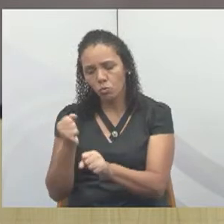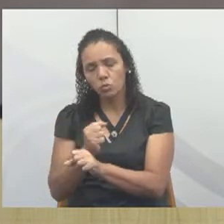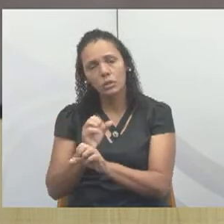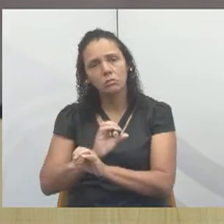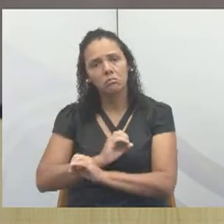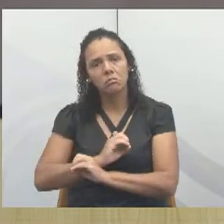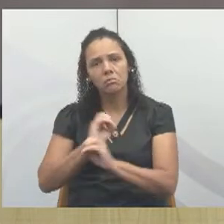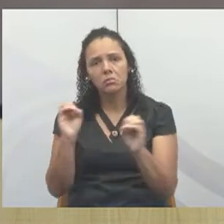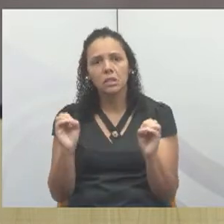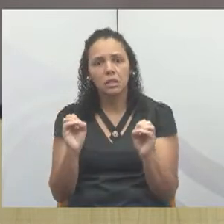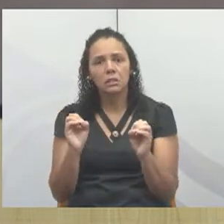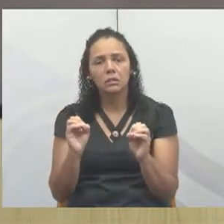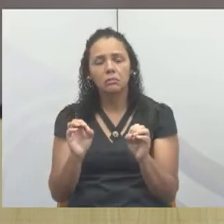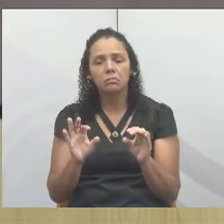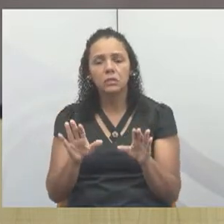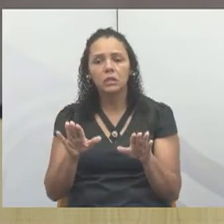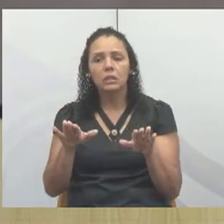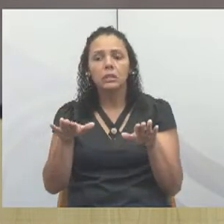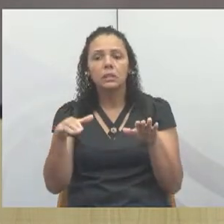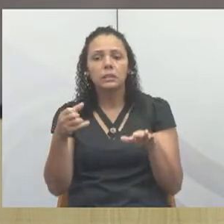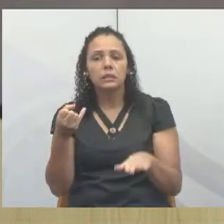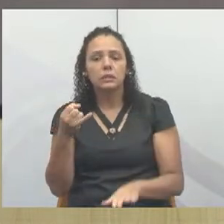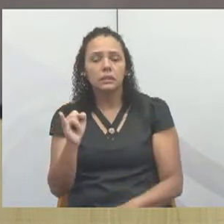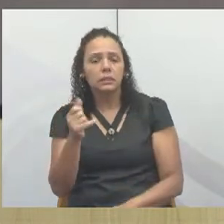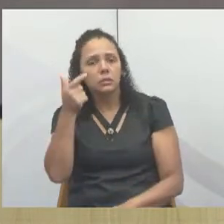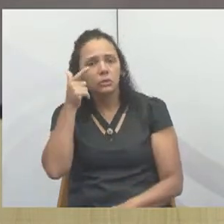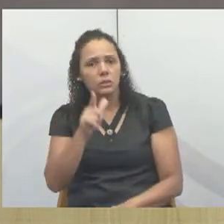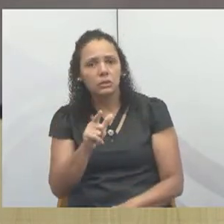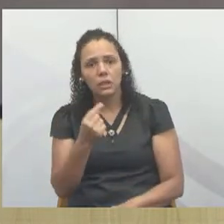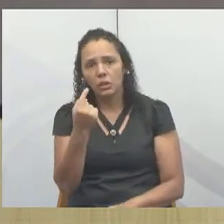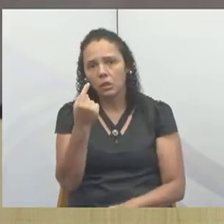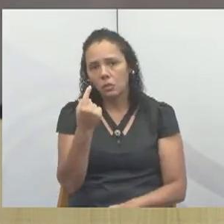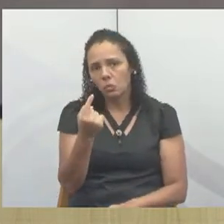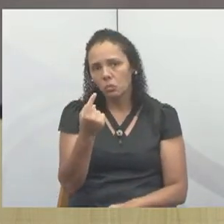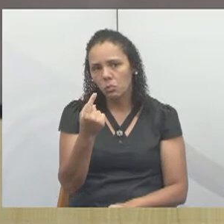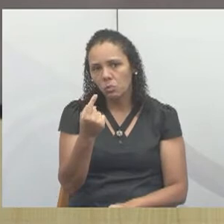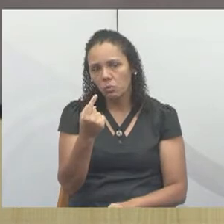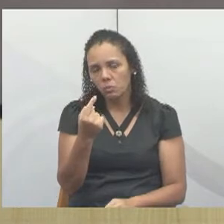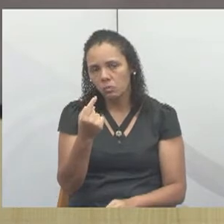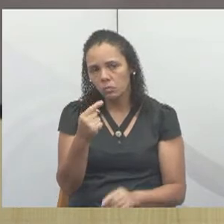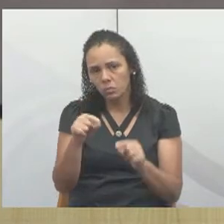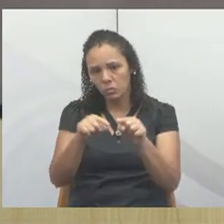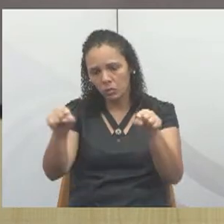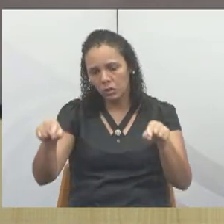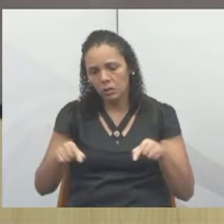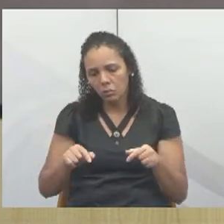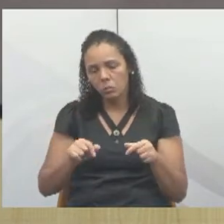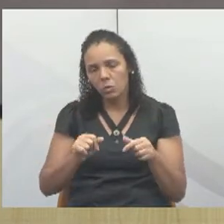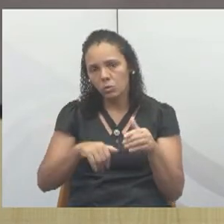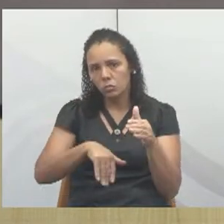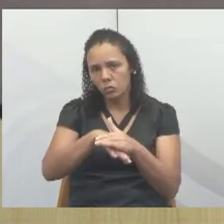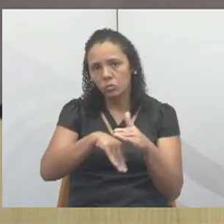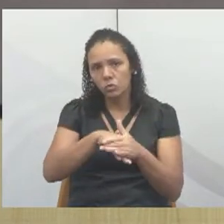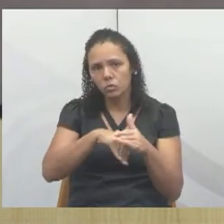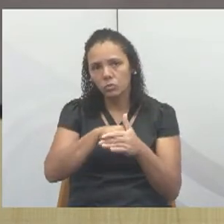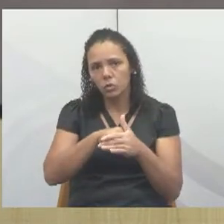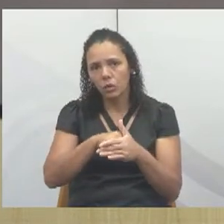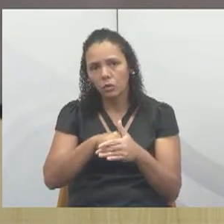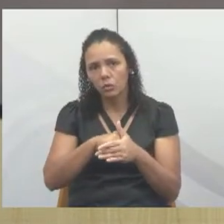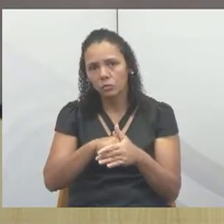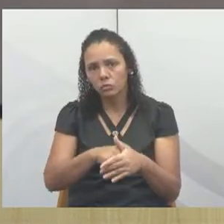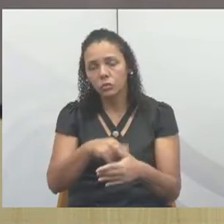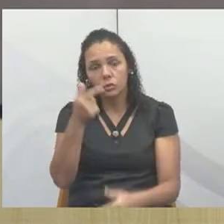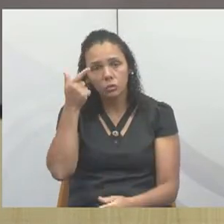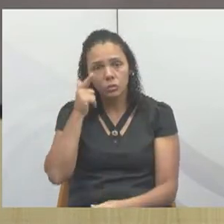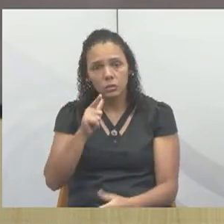conseguíssemos construir um campo de futebol no ano, acabaria todos os problemas do setor de esporte